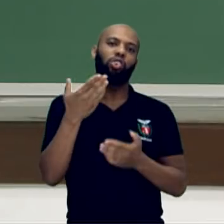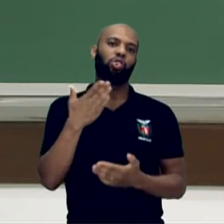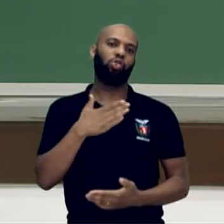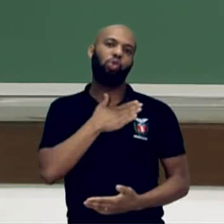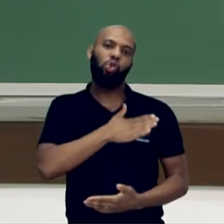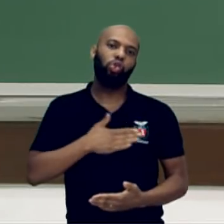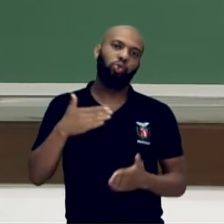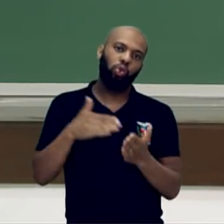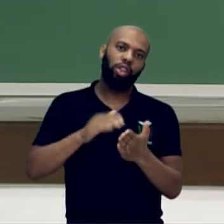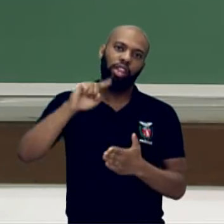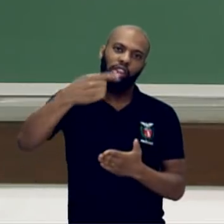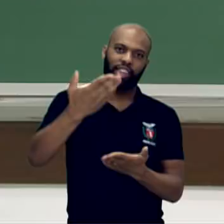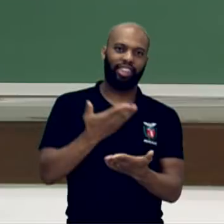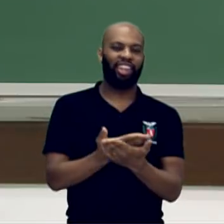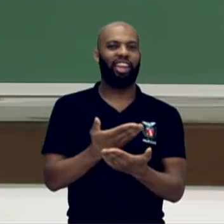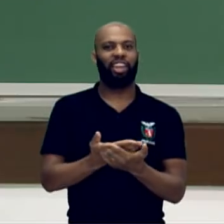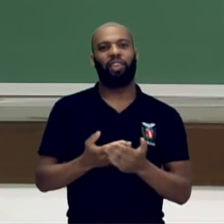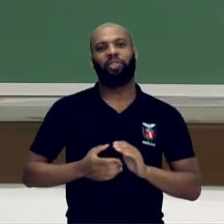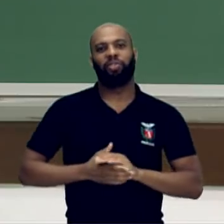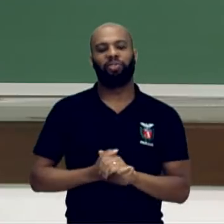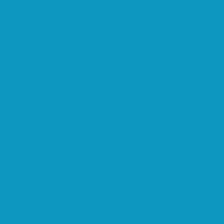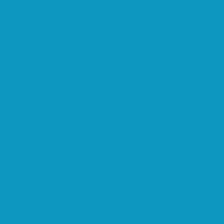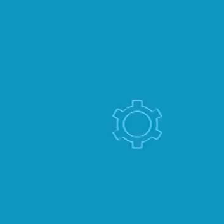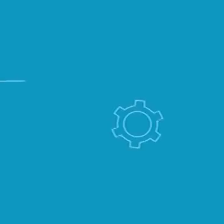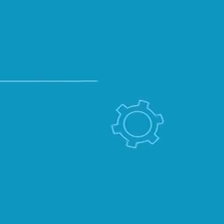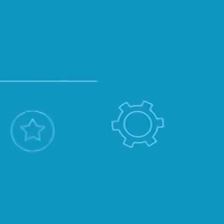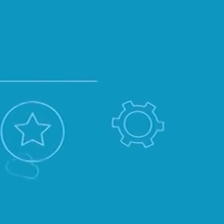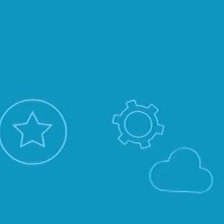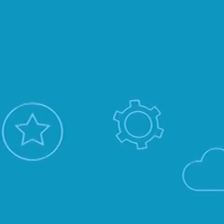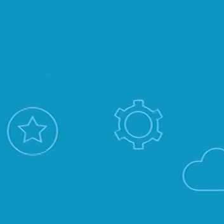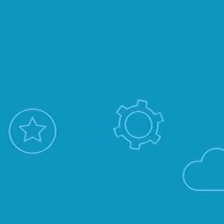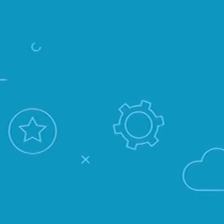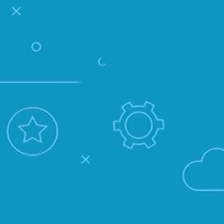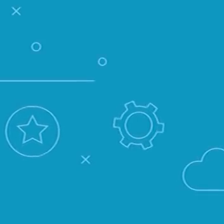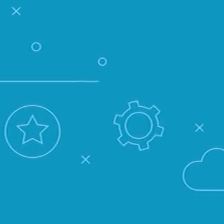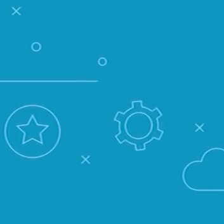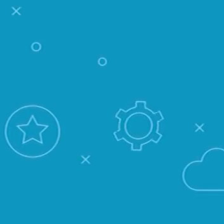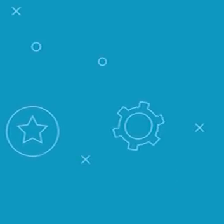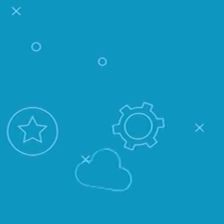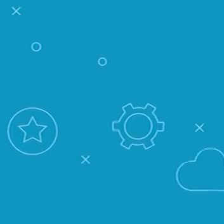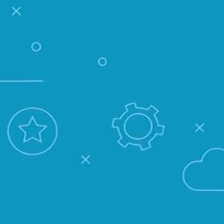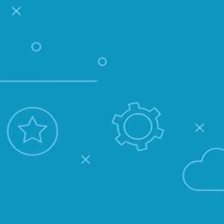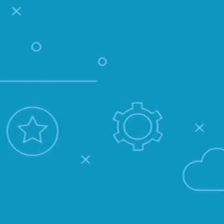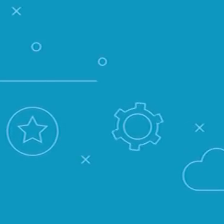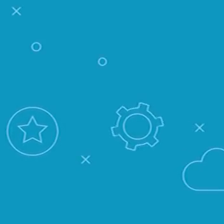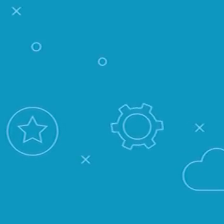mais.